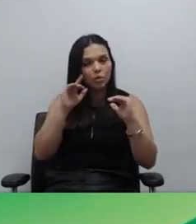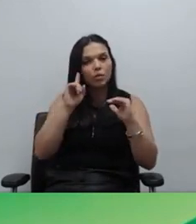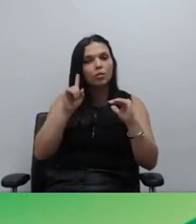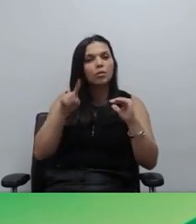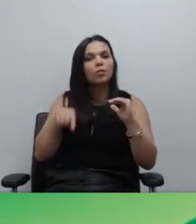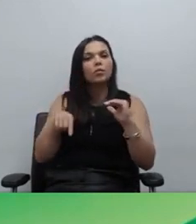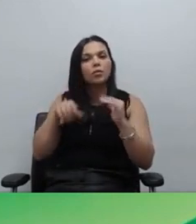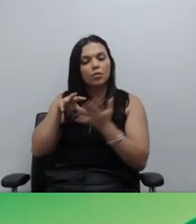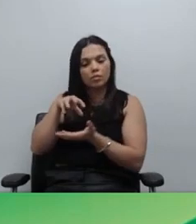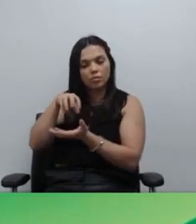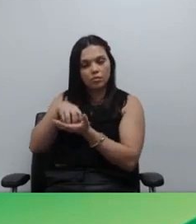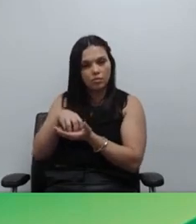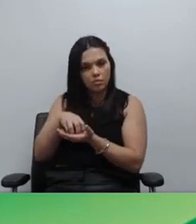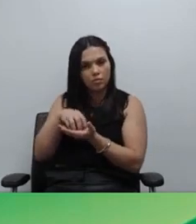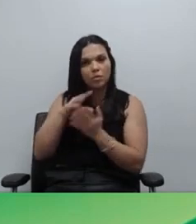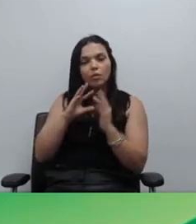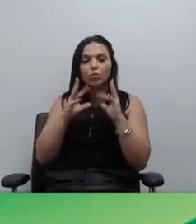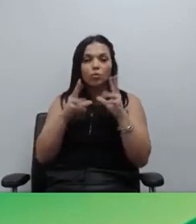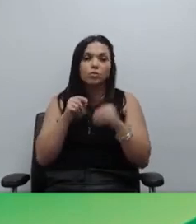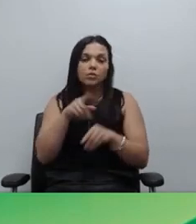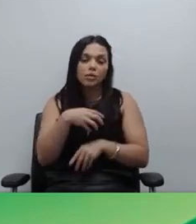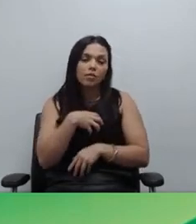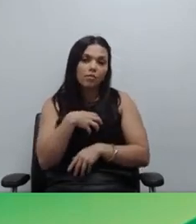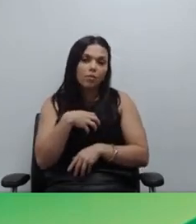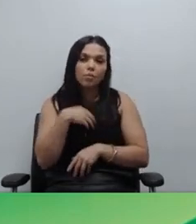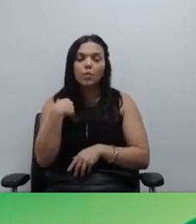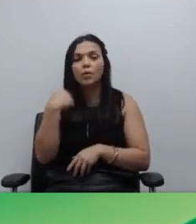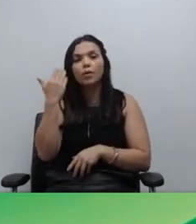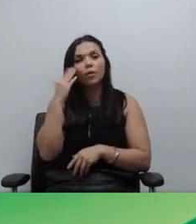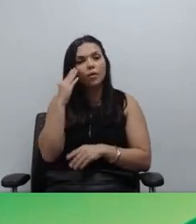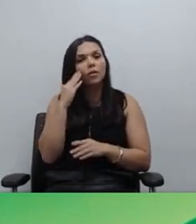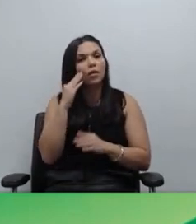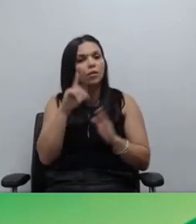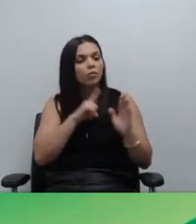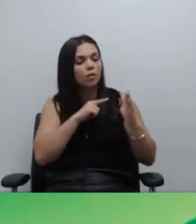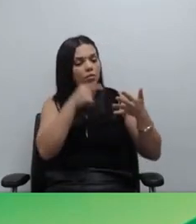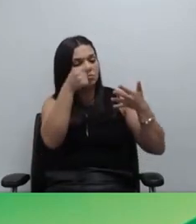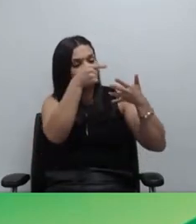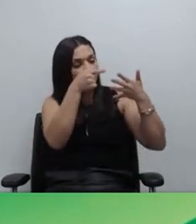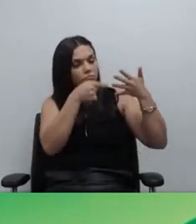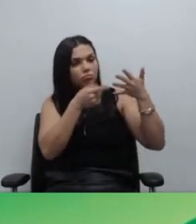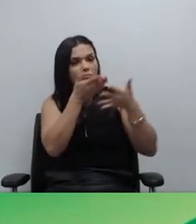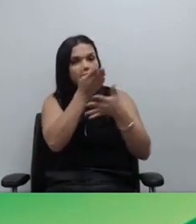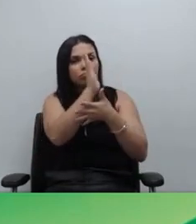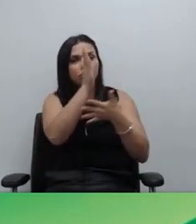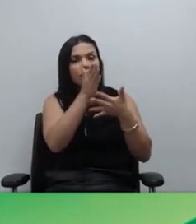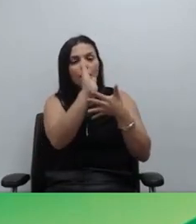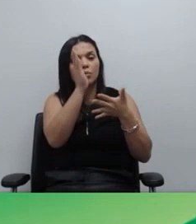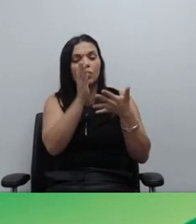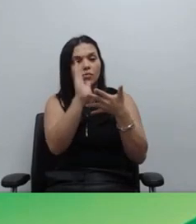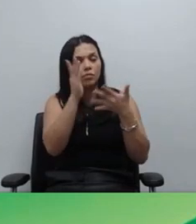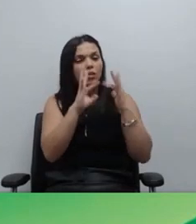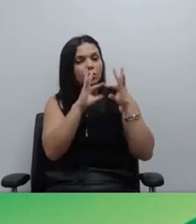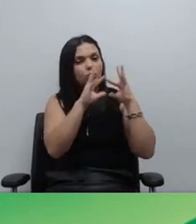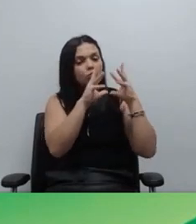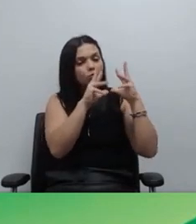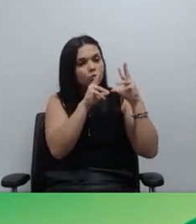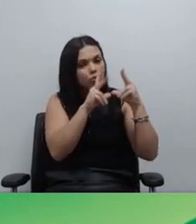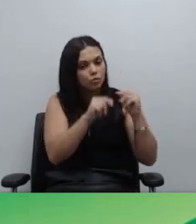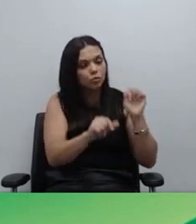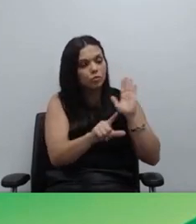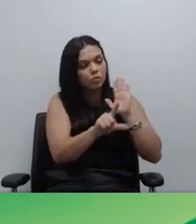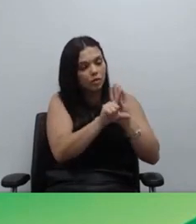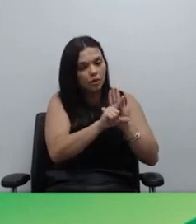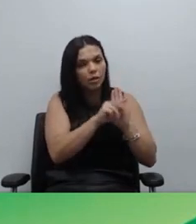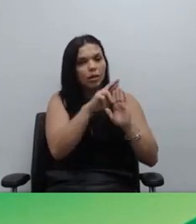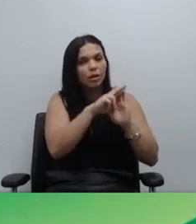ano, pelo que, desta forma, presidente, eu entendo preenchidos os requisitos legais